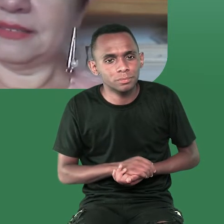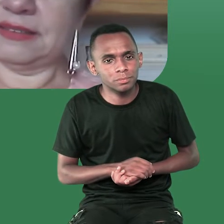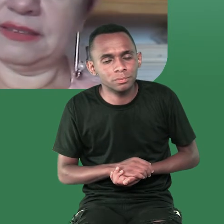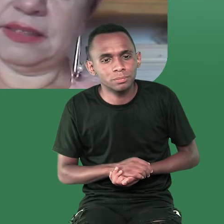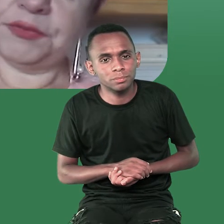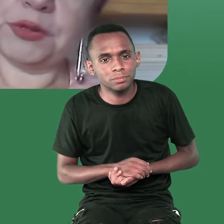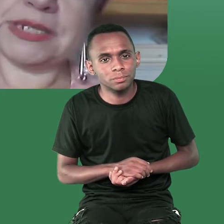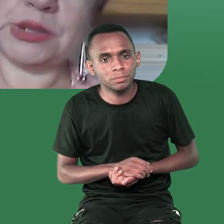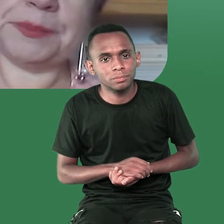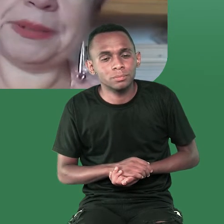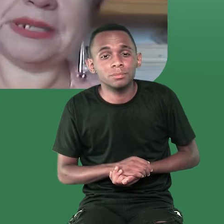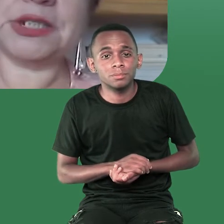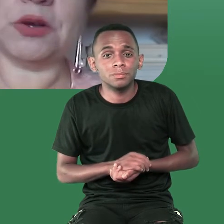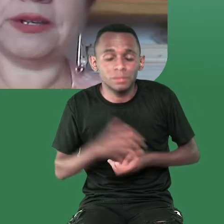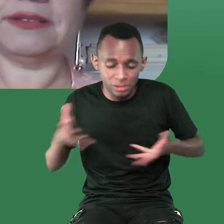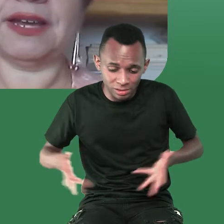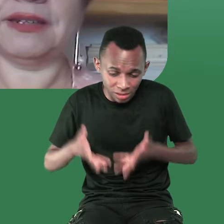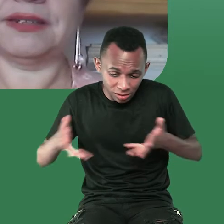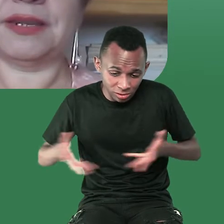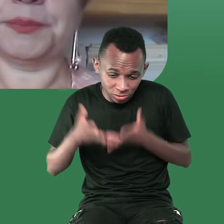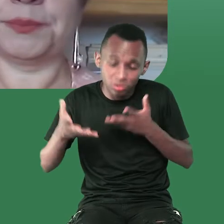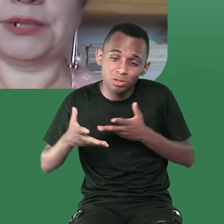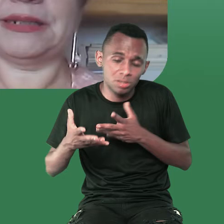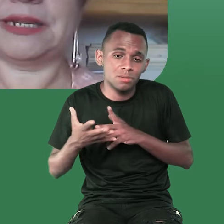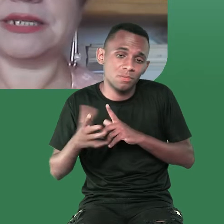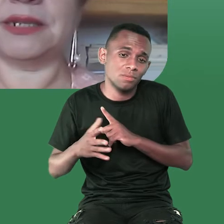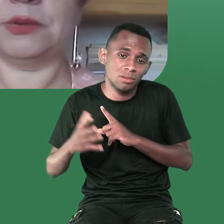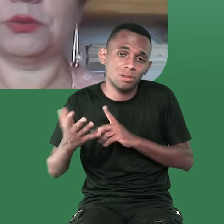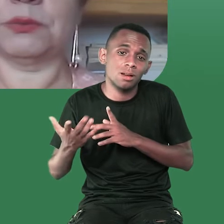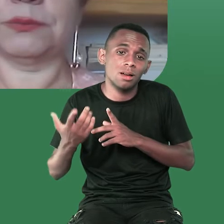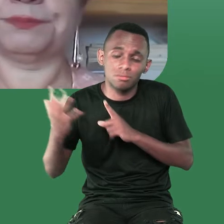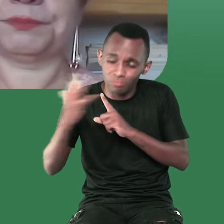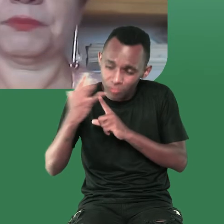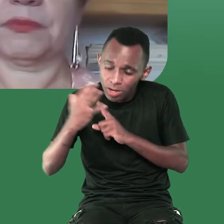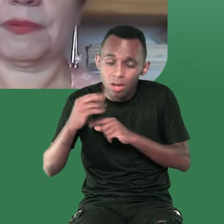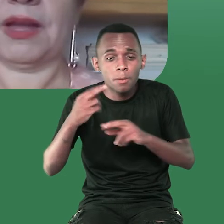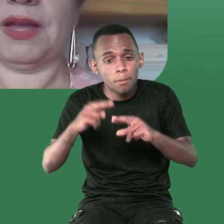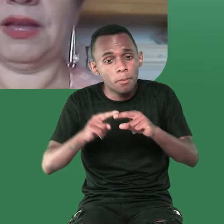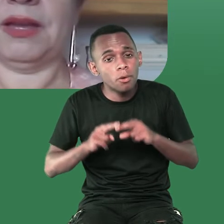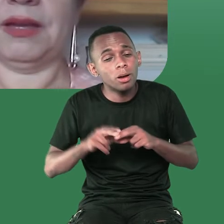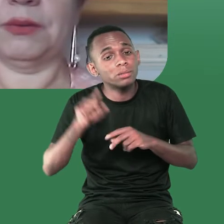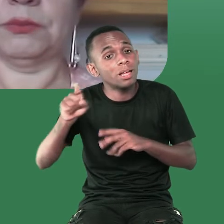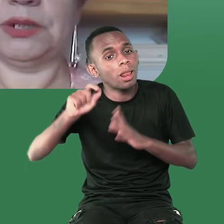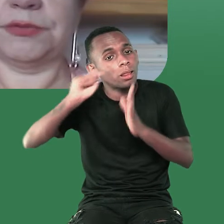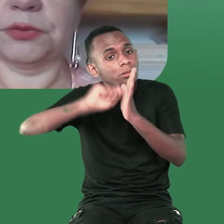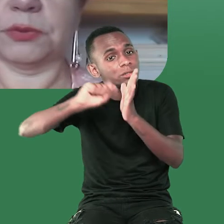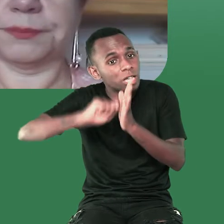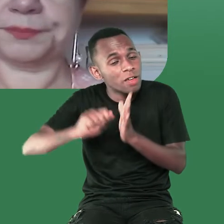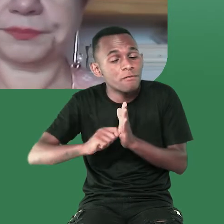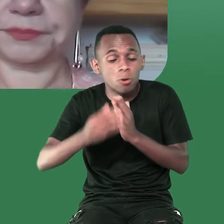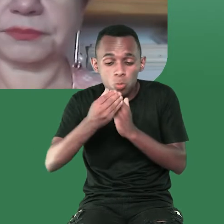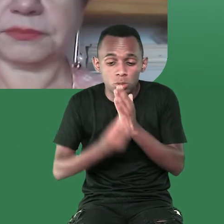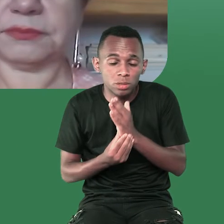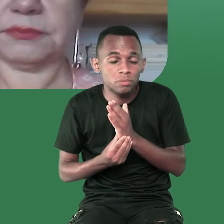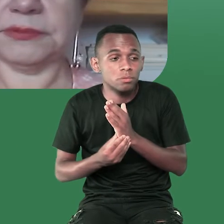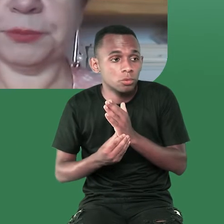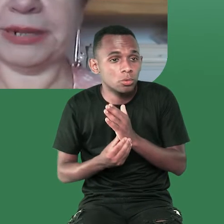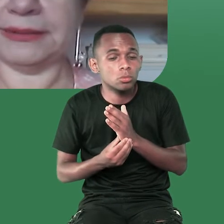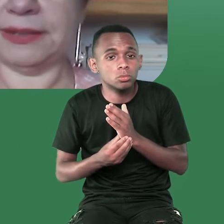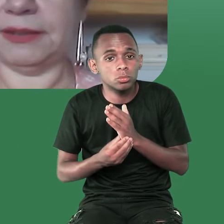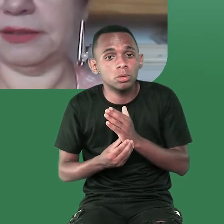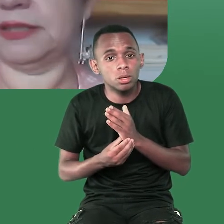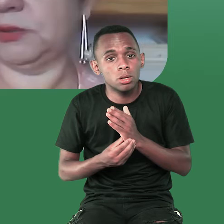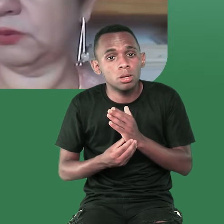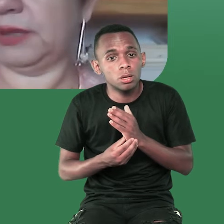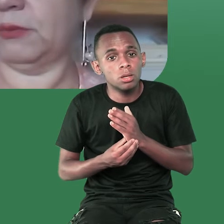É, influencia pela história dela, né? Por ela ter escrito um livro,